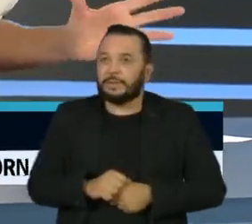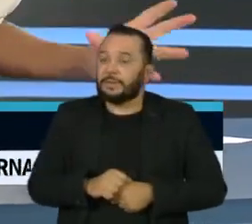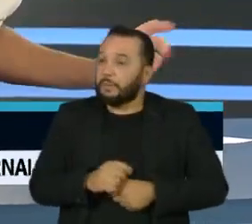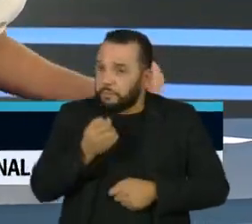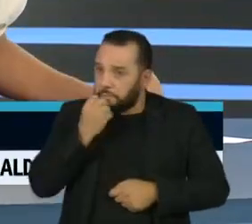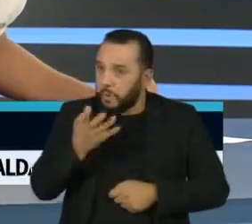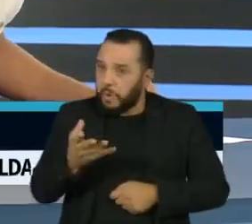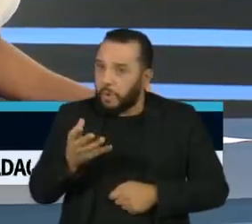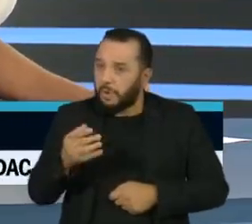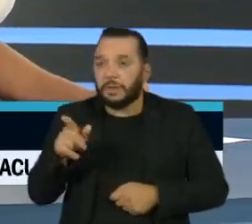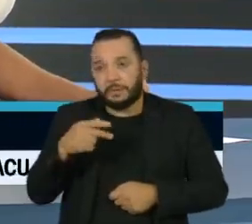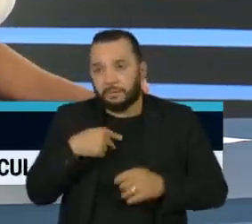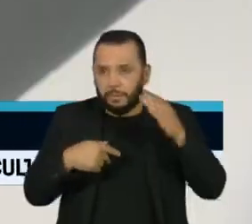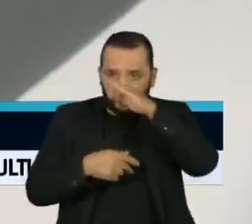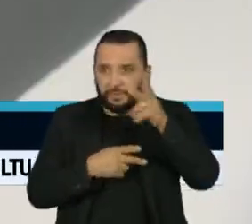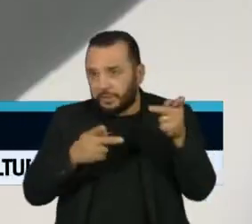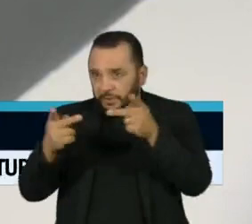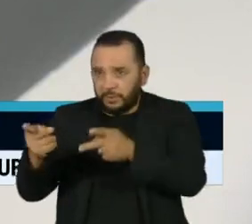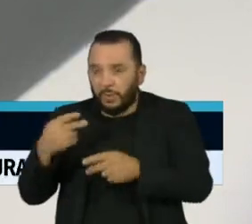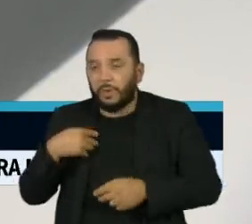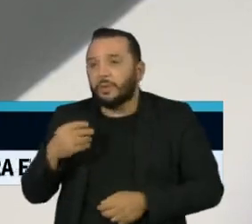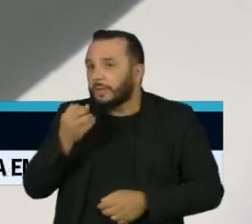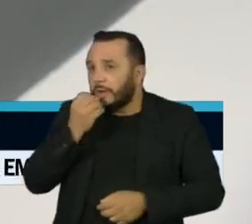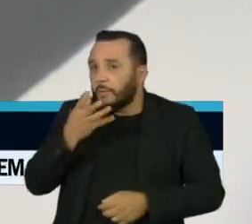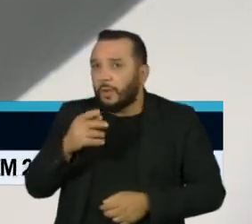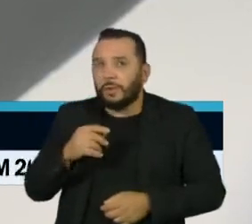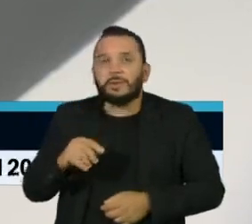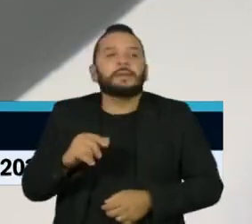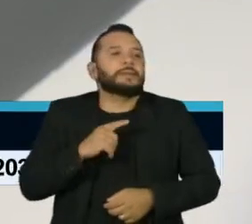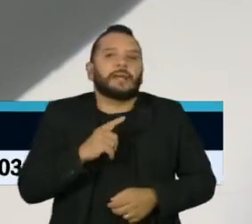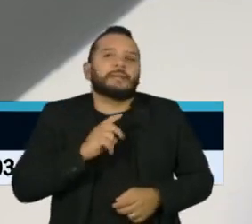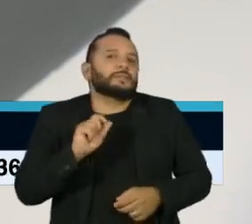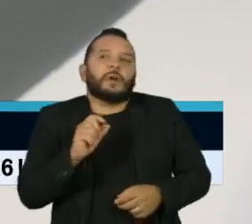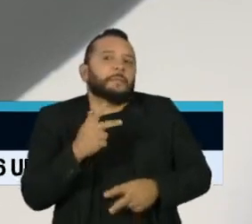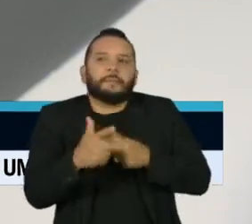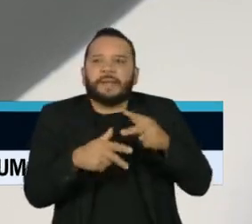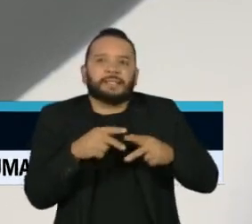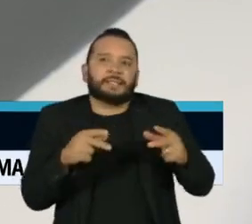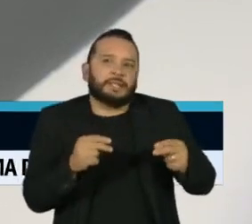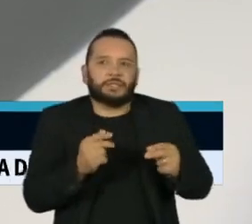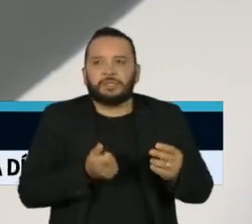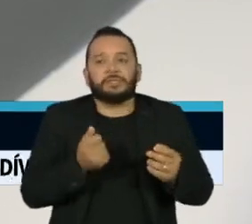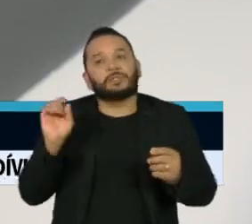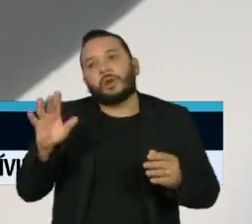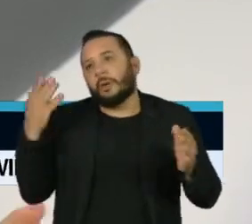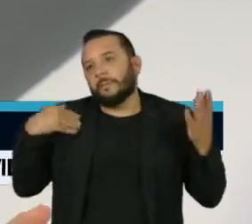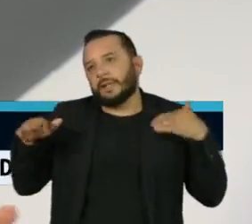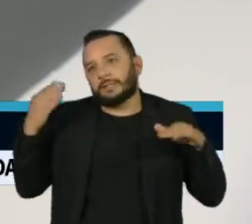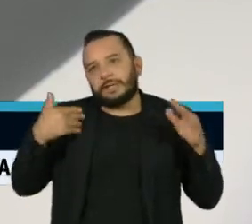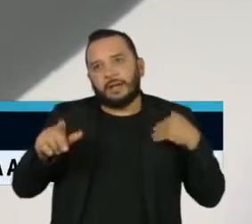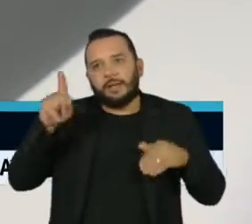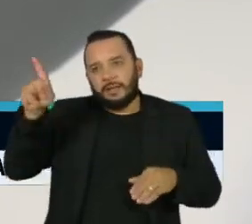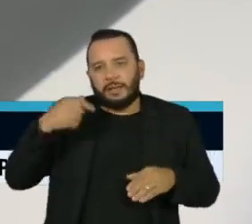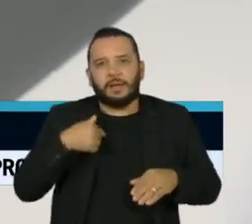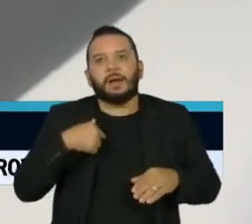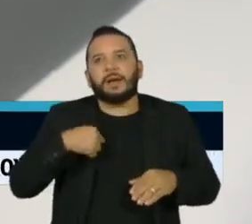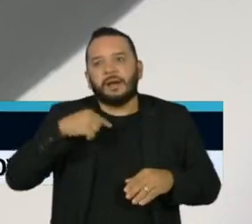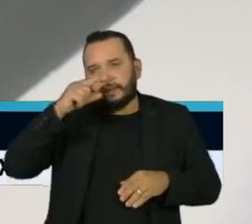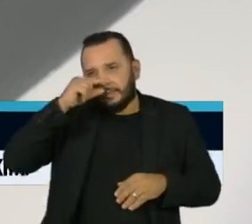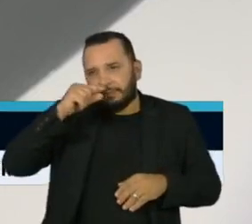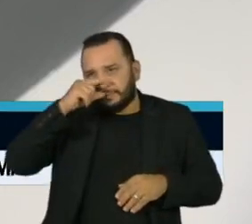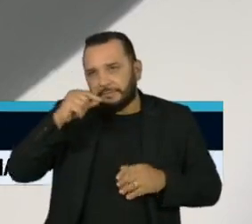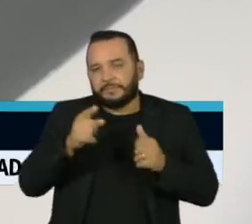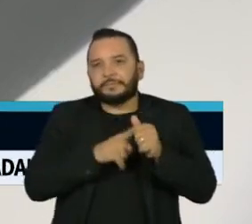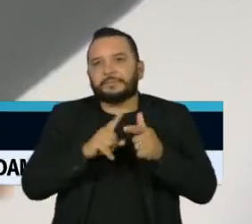vender alguma coisa boa essa visita do presidente Ele trouxe por mente lembrancinha suvenir ele foi fazer turismo né o presidente foi para o